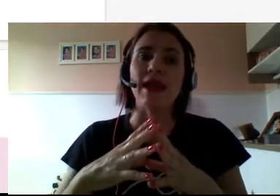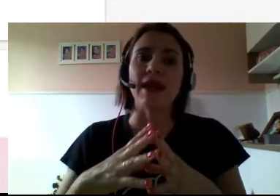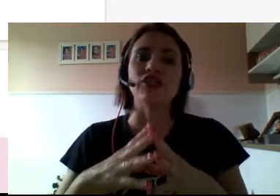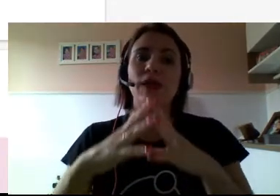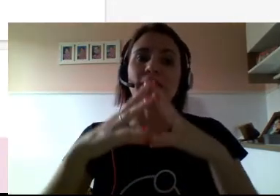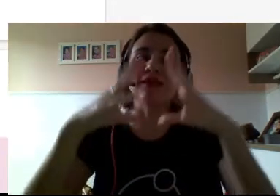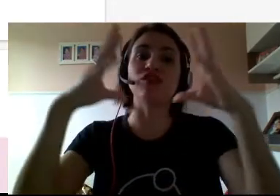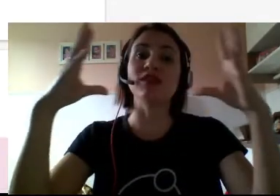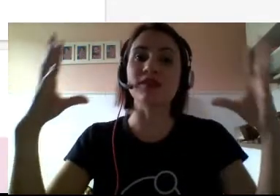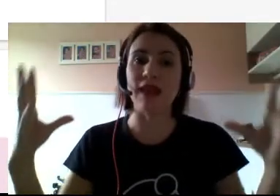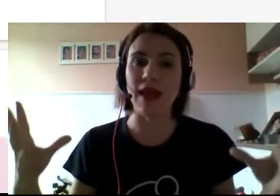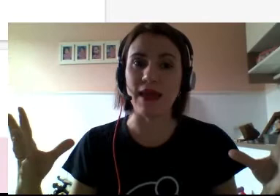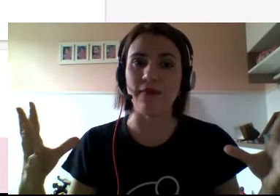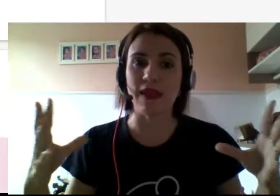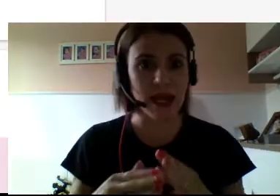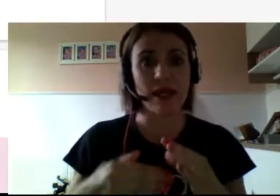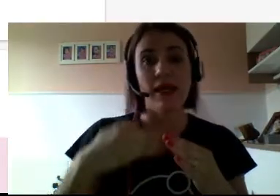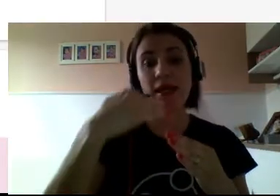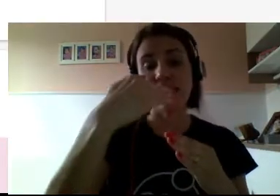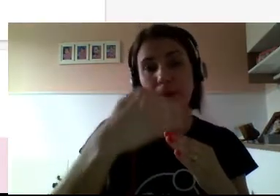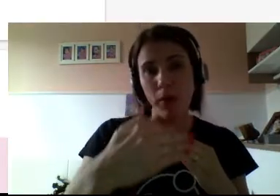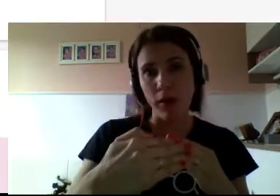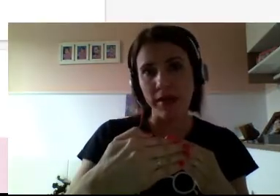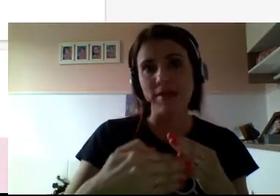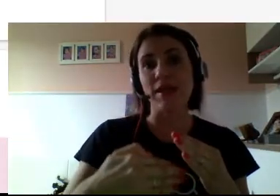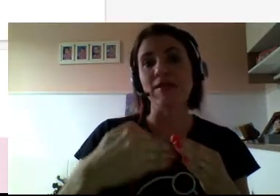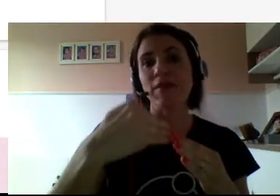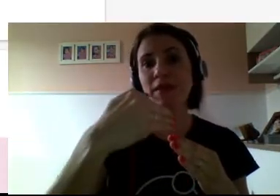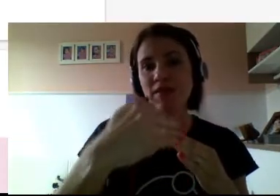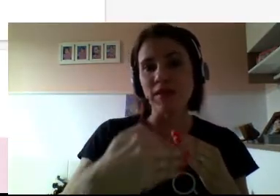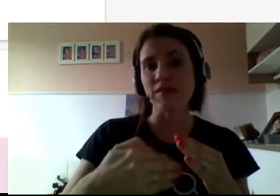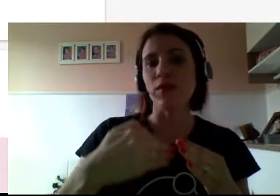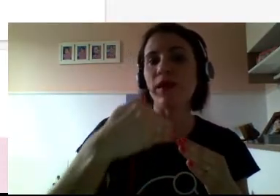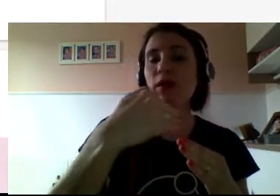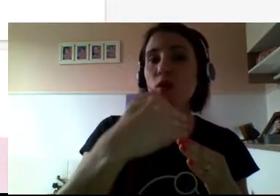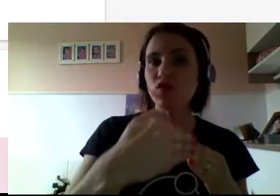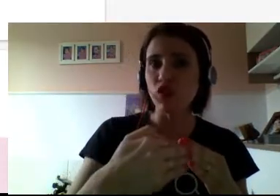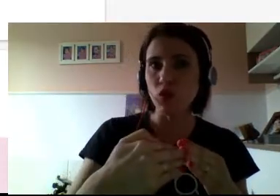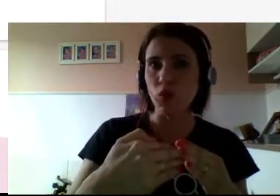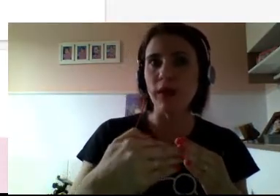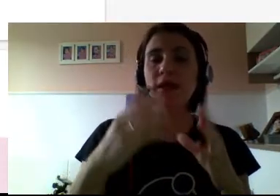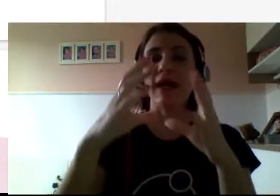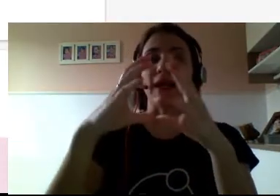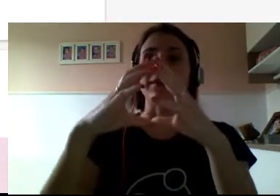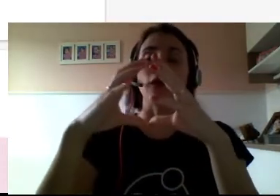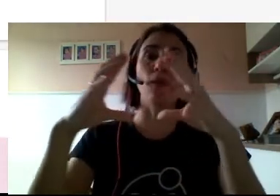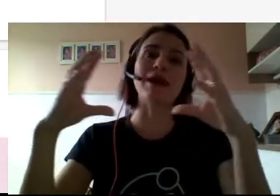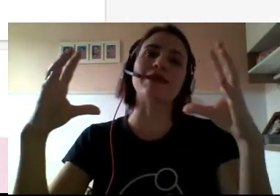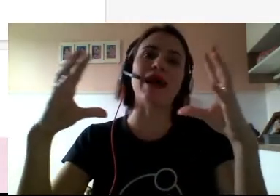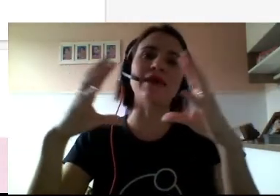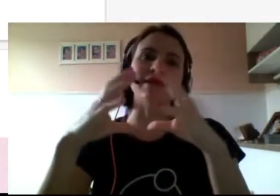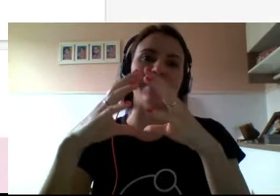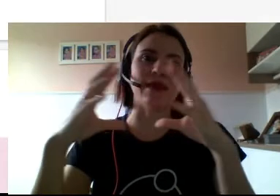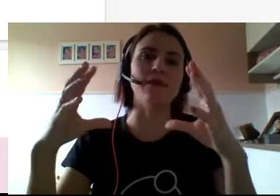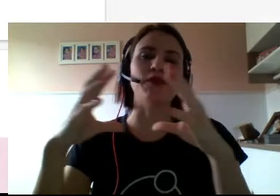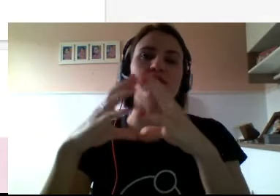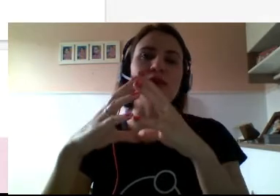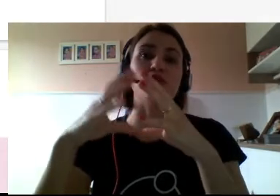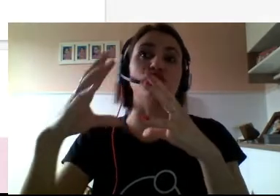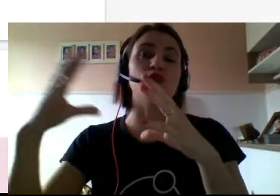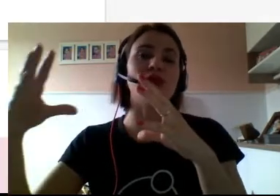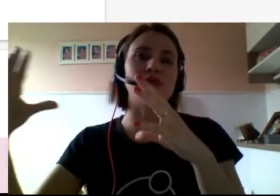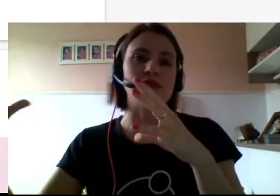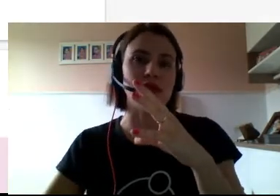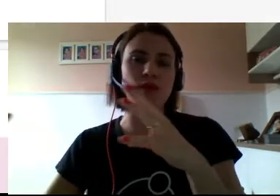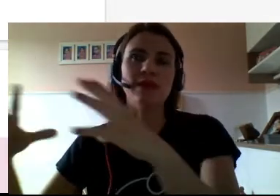público ela é chamada de estreia tá e depois essa apresentação ela continua ela tem uma data